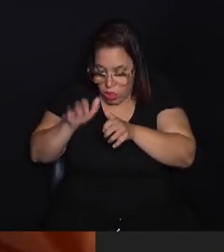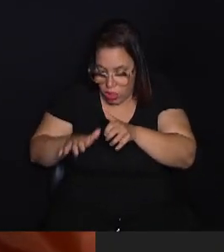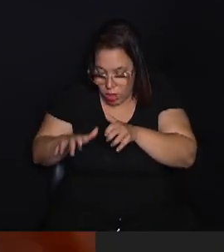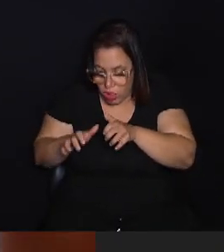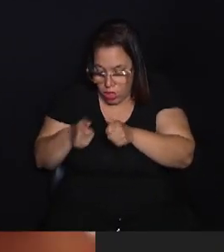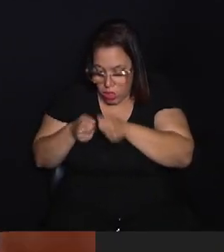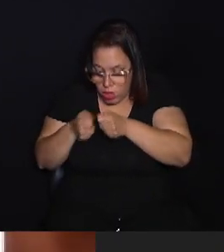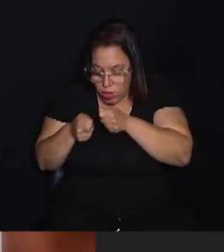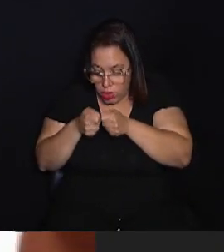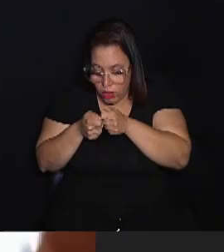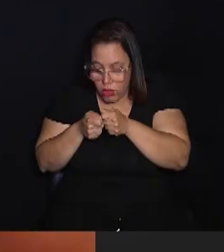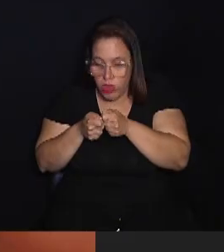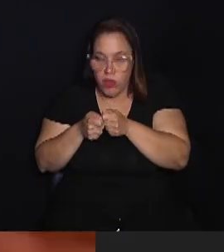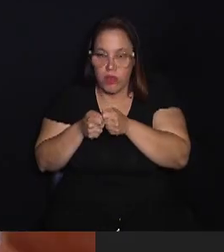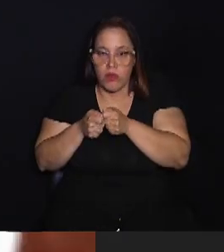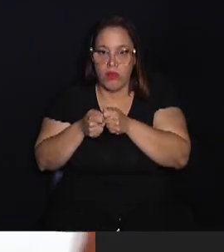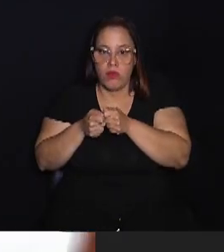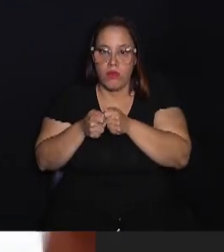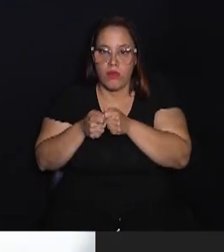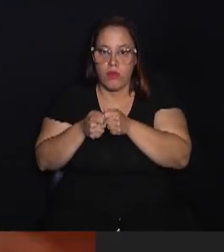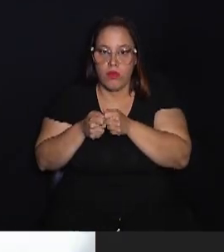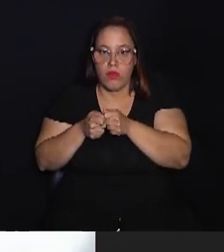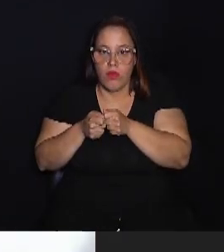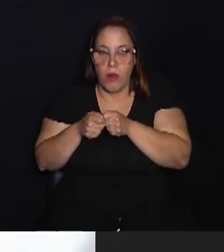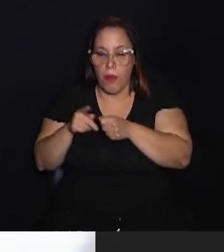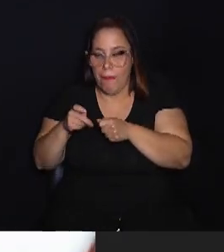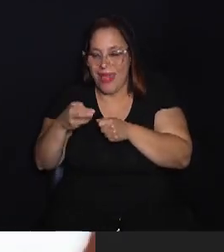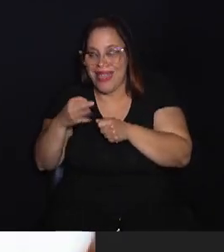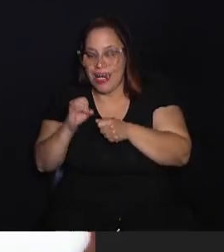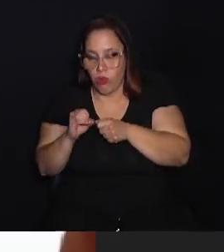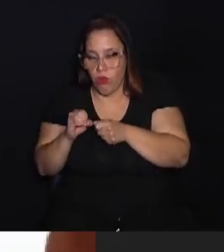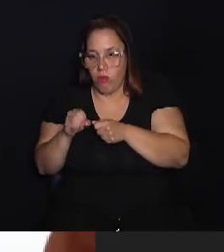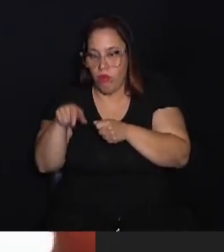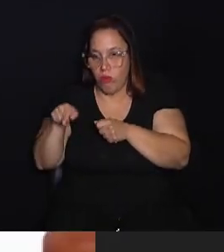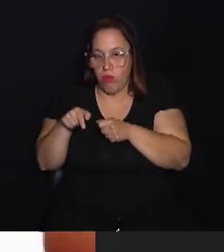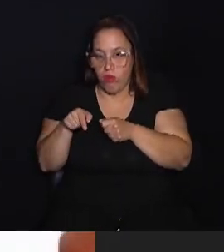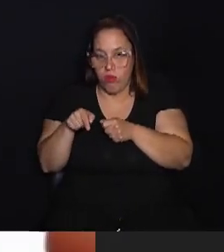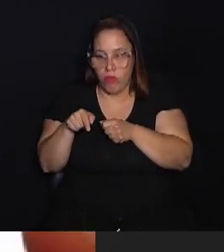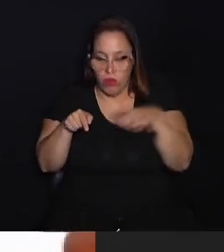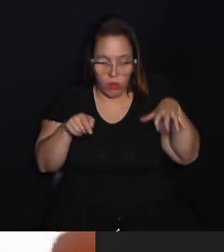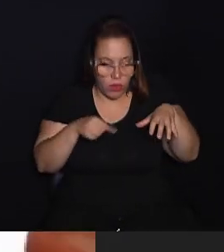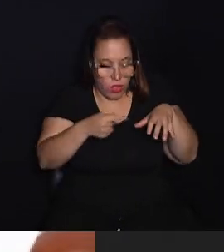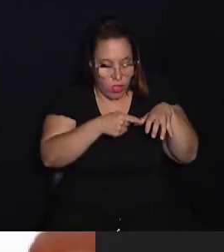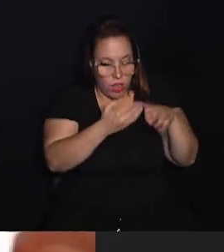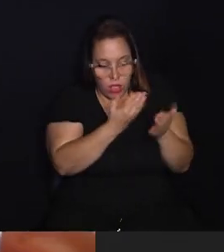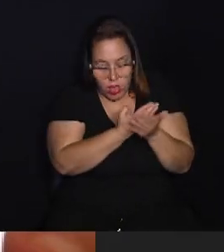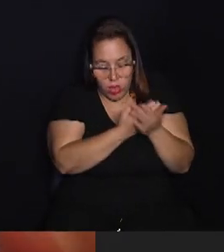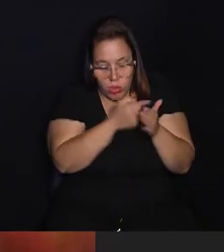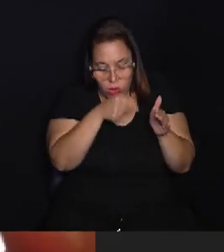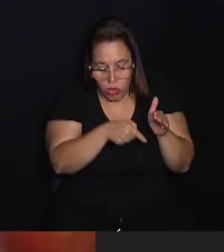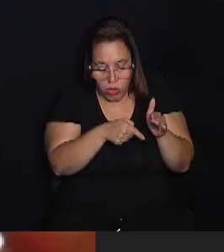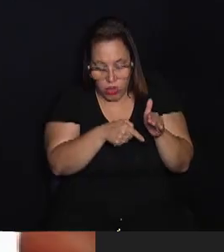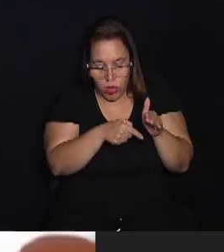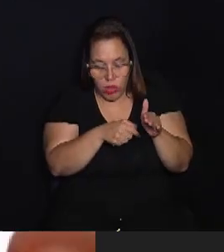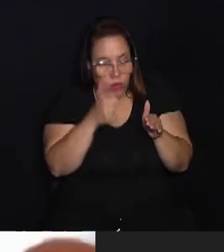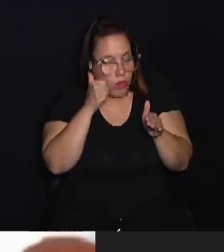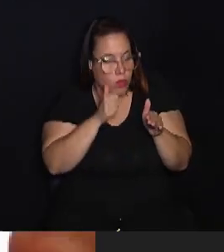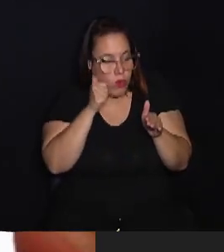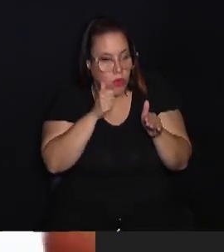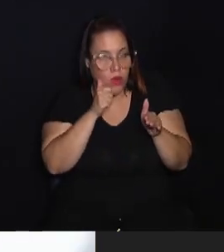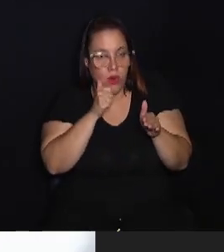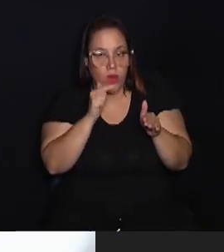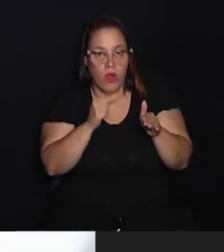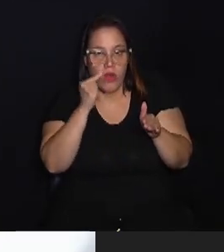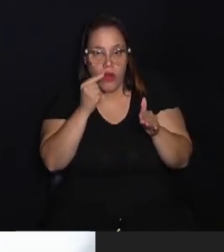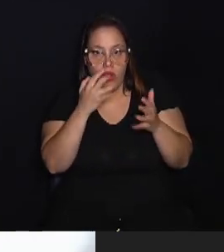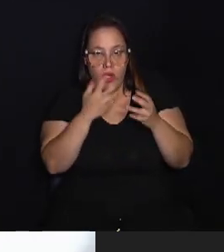é esse tratamento padrão. E no caso desse estudo, as mulheres, além